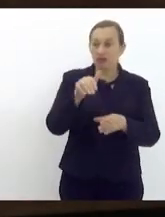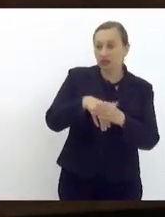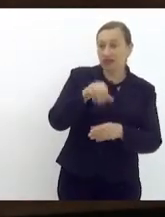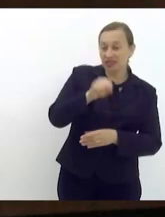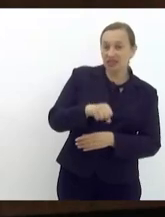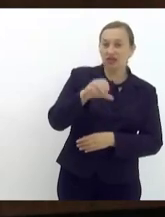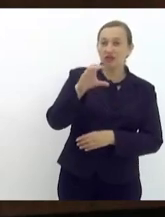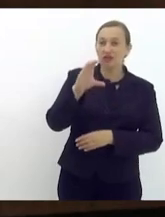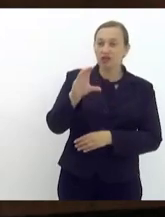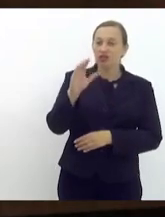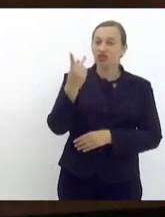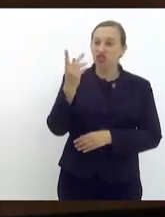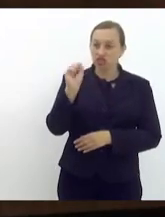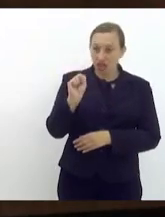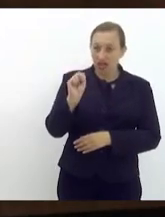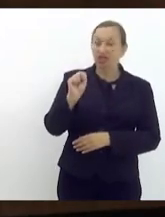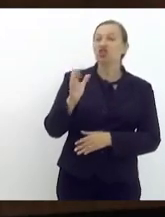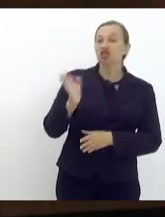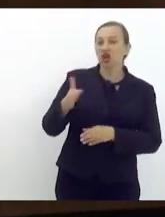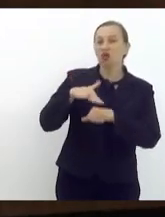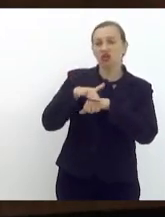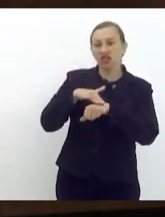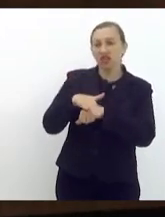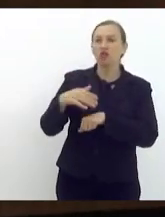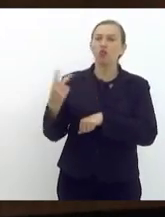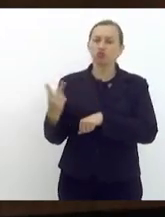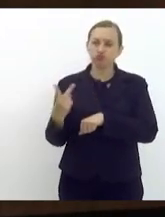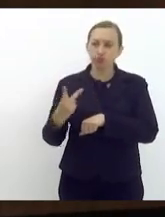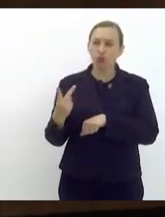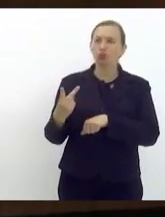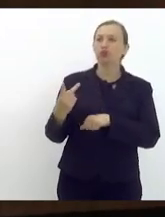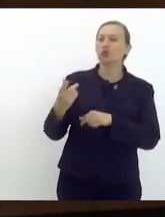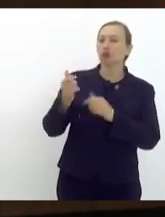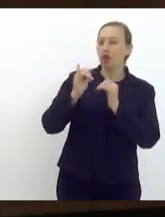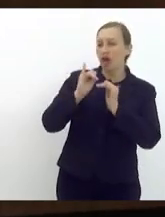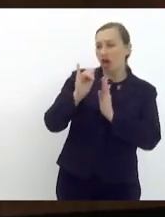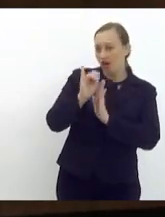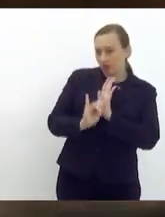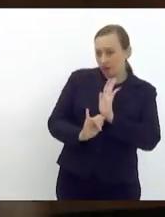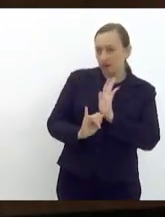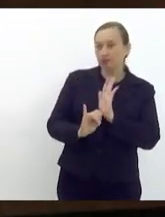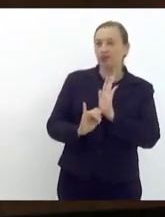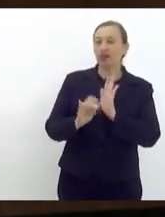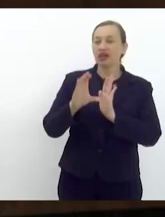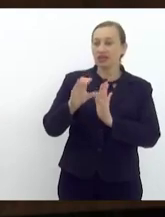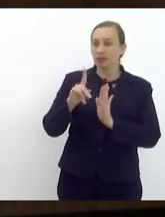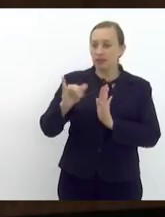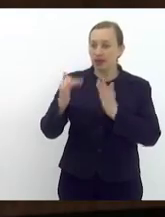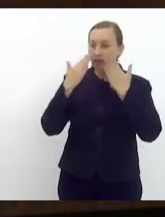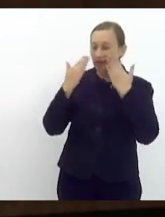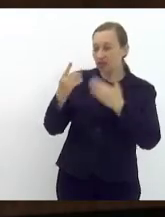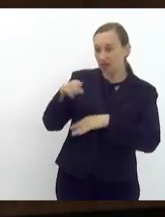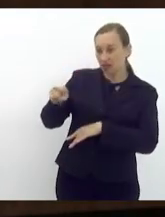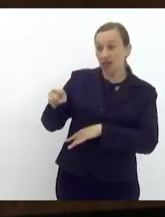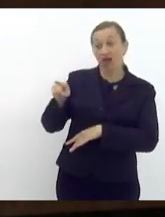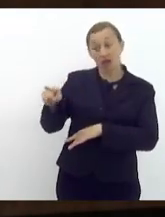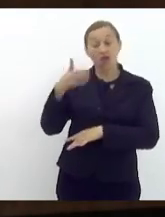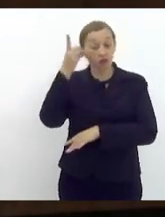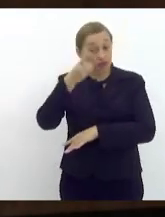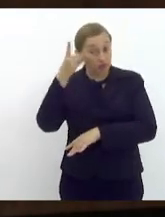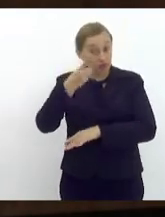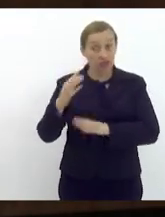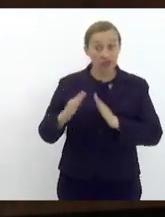Charles. Já conversei com ele. Nós temos o relatório da CPI, foi apresentado a ele. Ele, como deputado dessa casa,